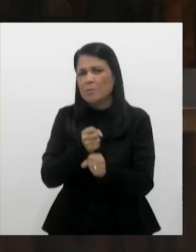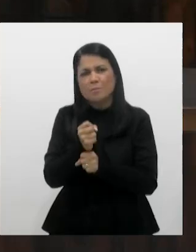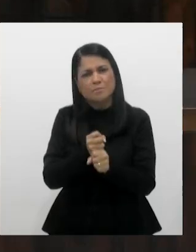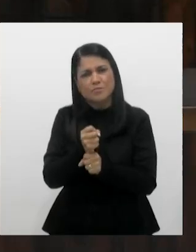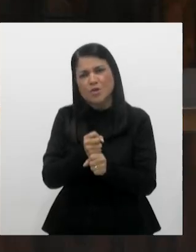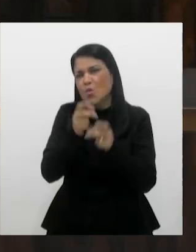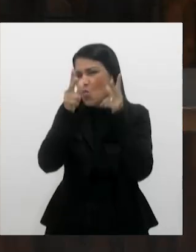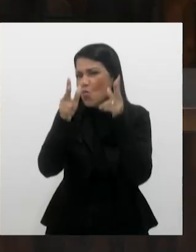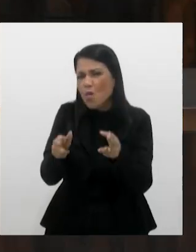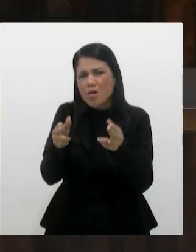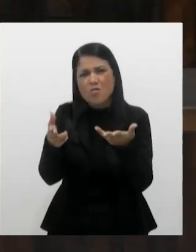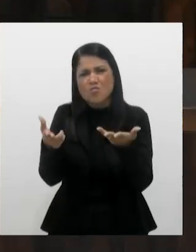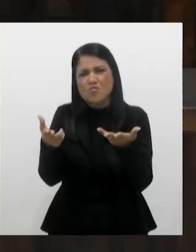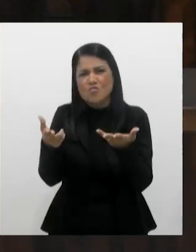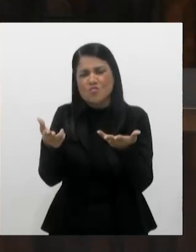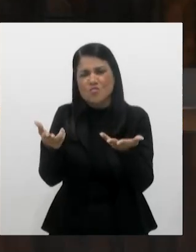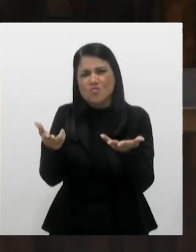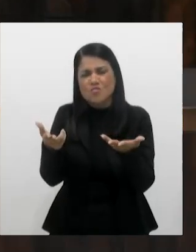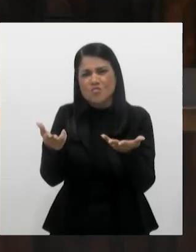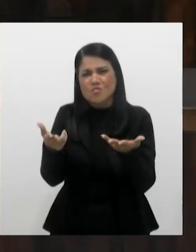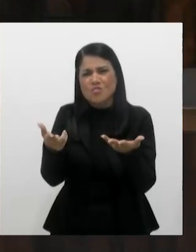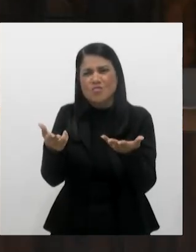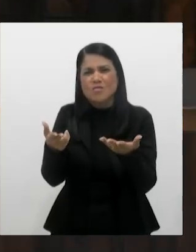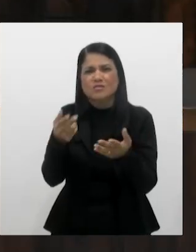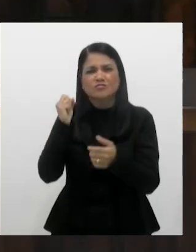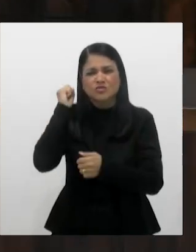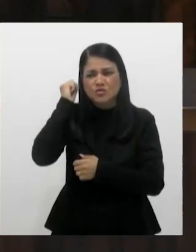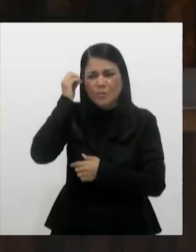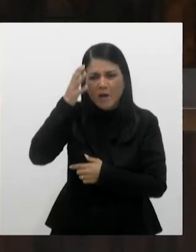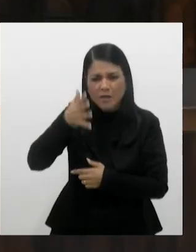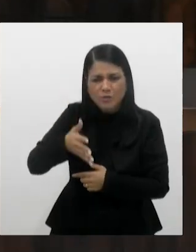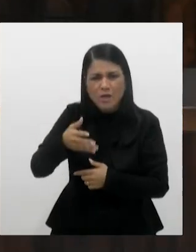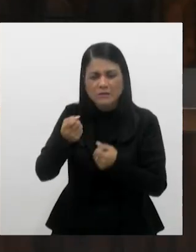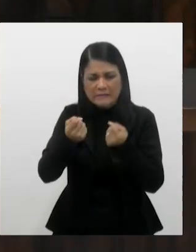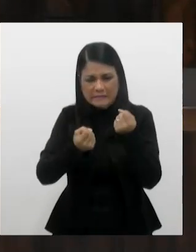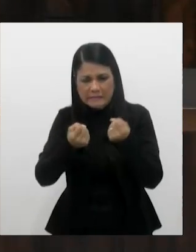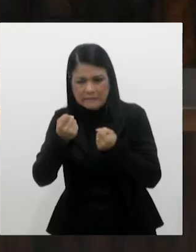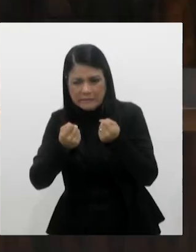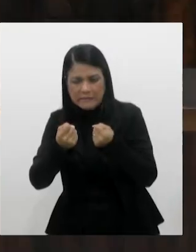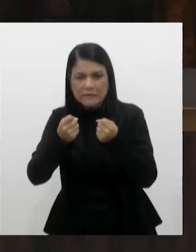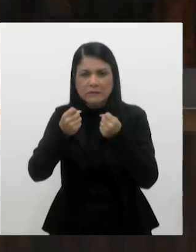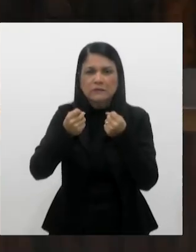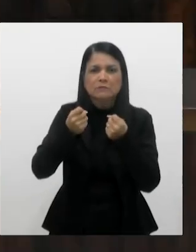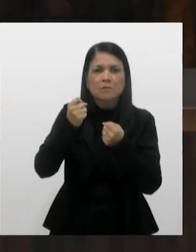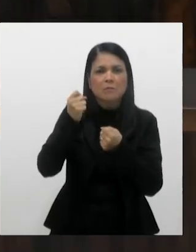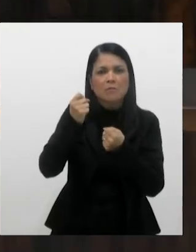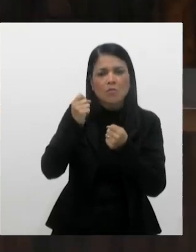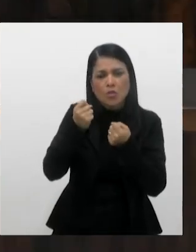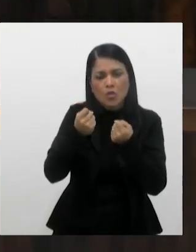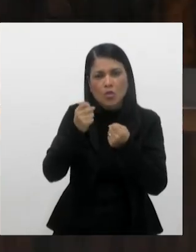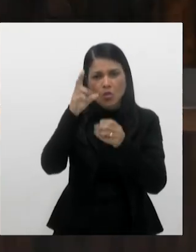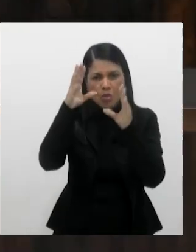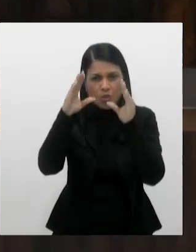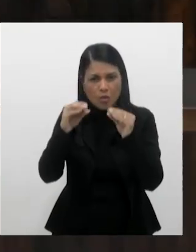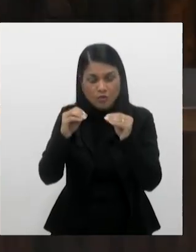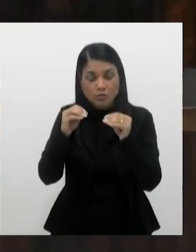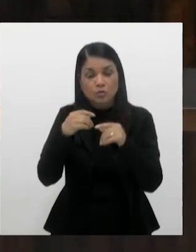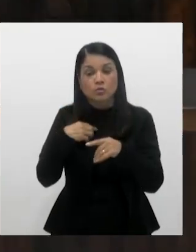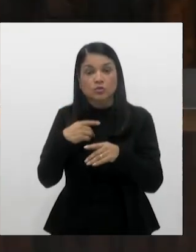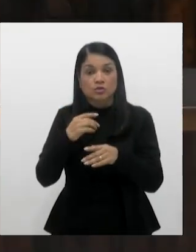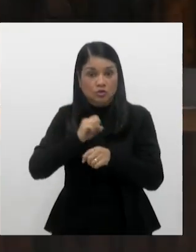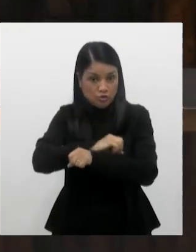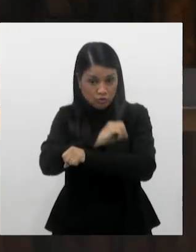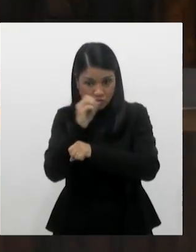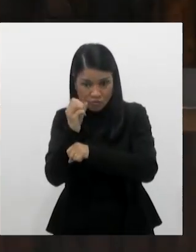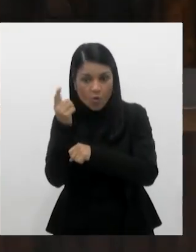nesses bolsões. Todo ano a gente de madrugada andando com os veículos, né, à noite, a partir do momento quando você, durante o dia, você visualiza